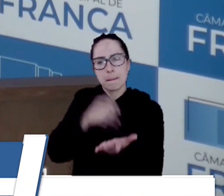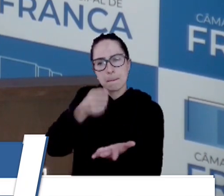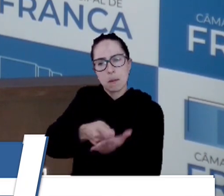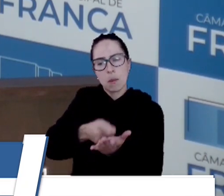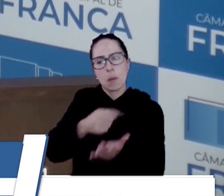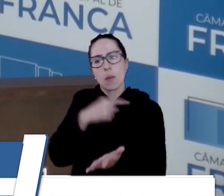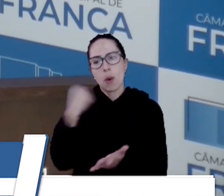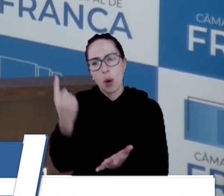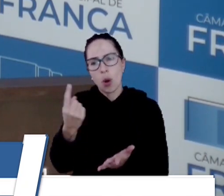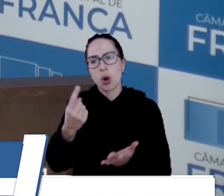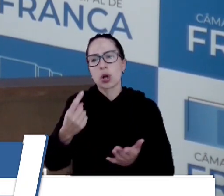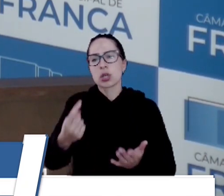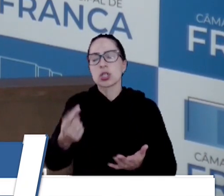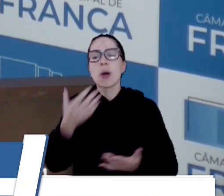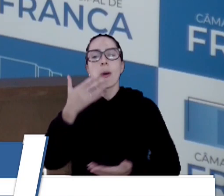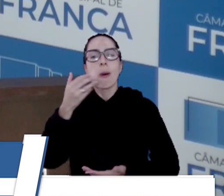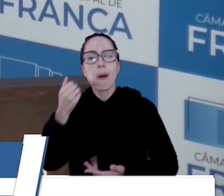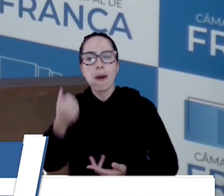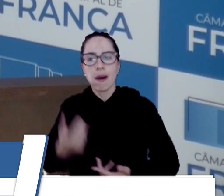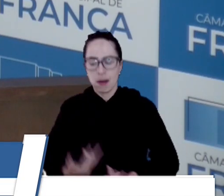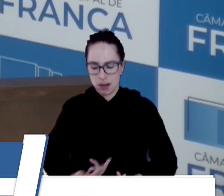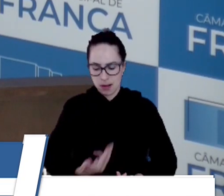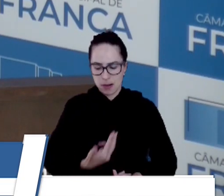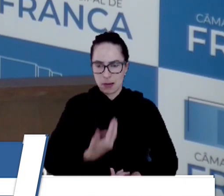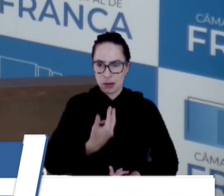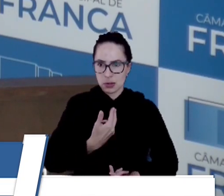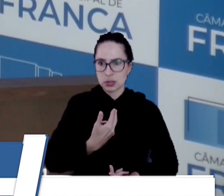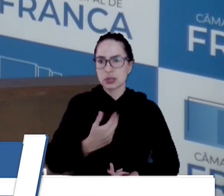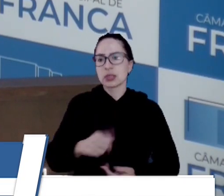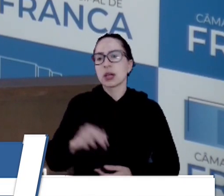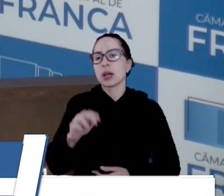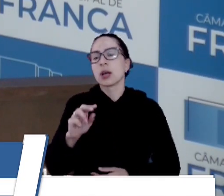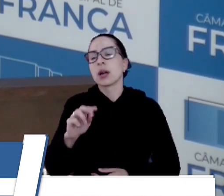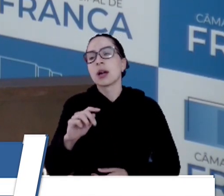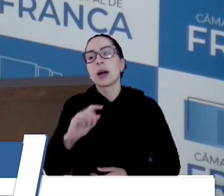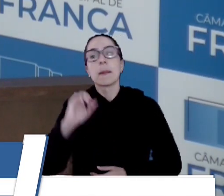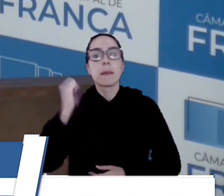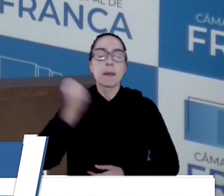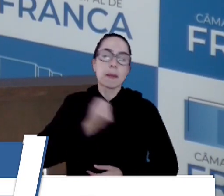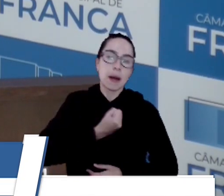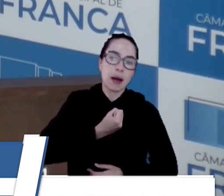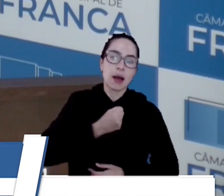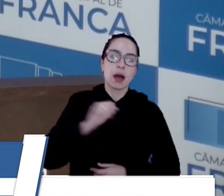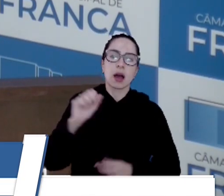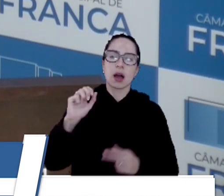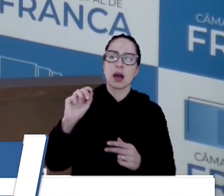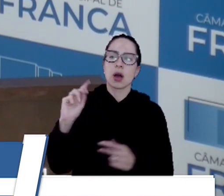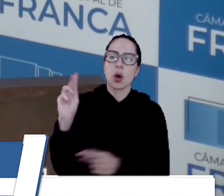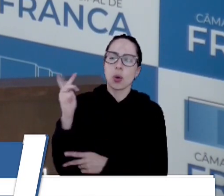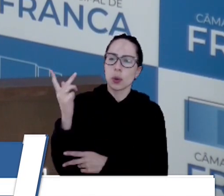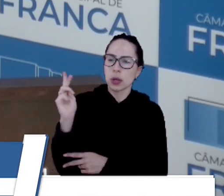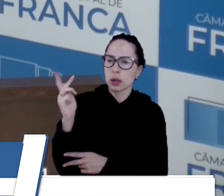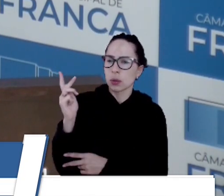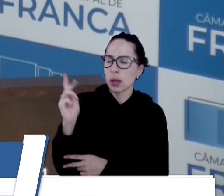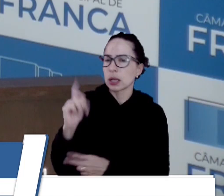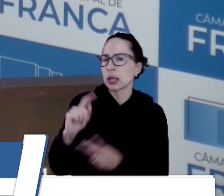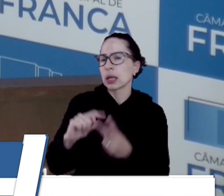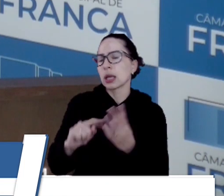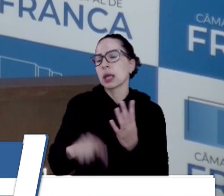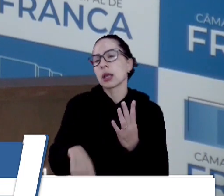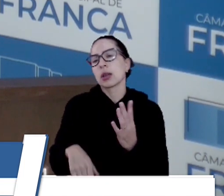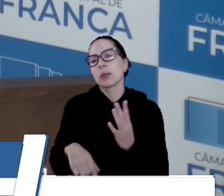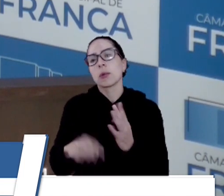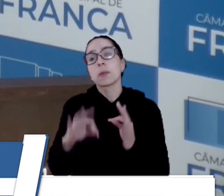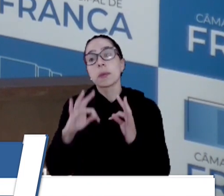transplante de órgãos, cirurgia intrauterina, suicídio, homossexualidade, denominação que